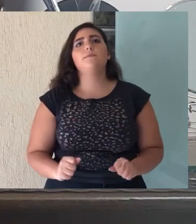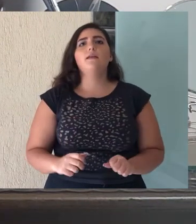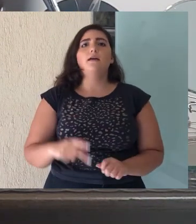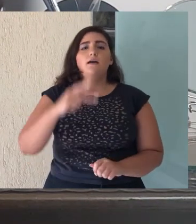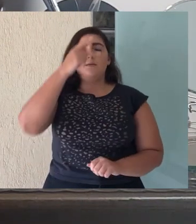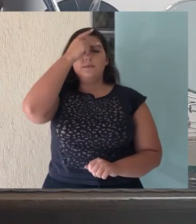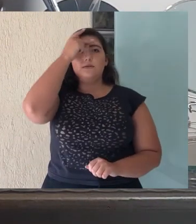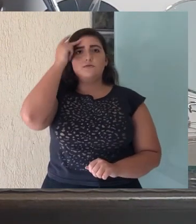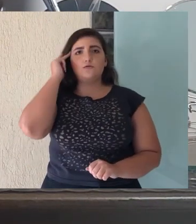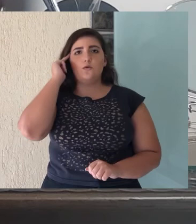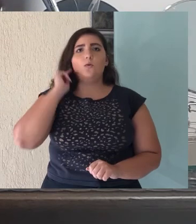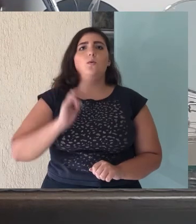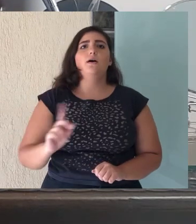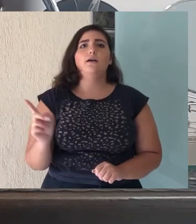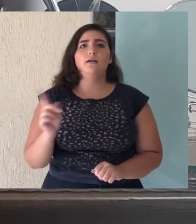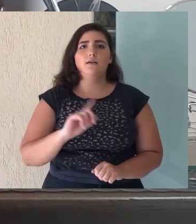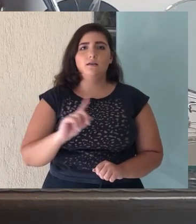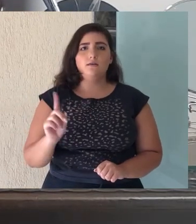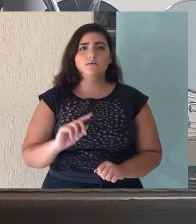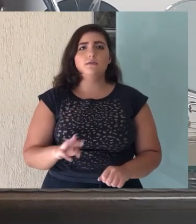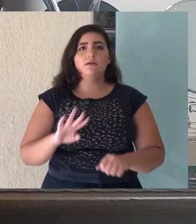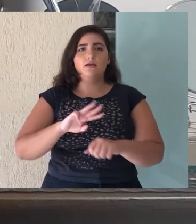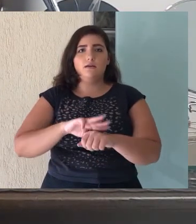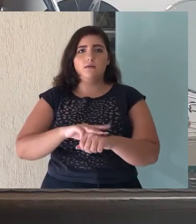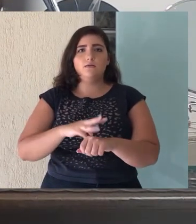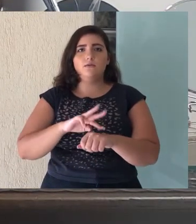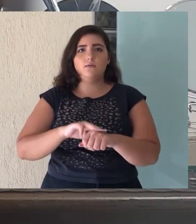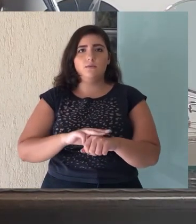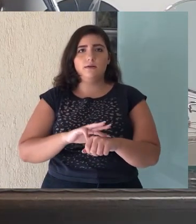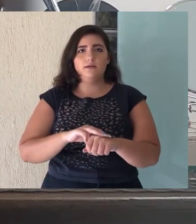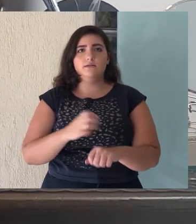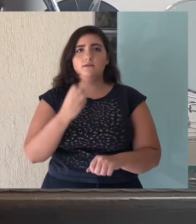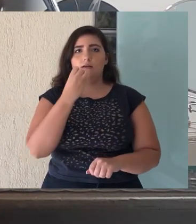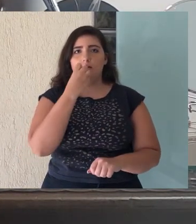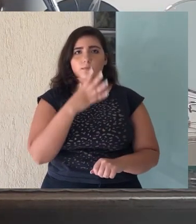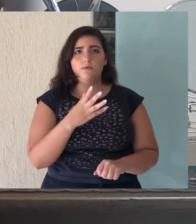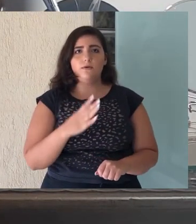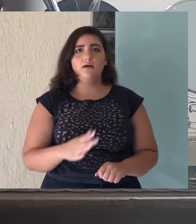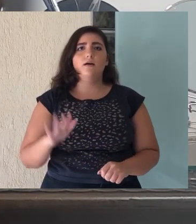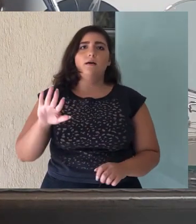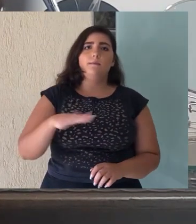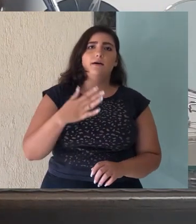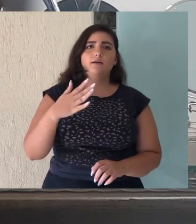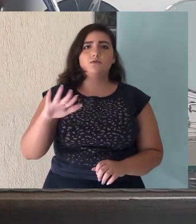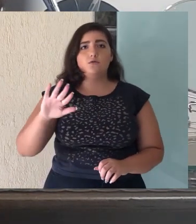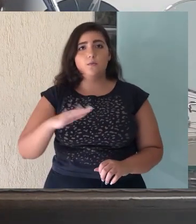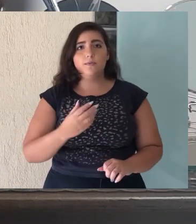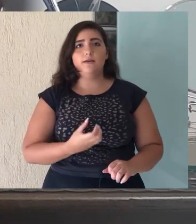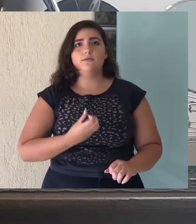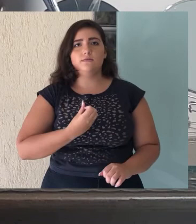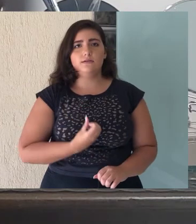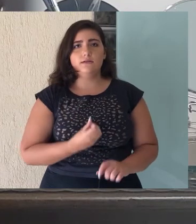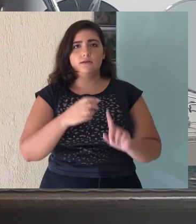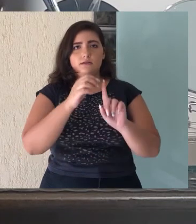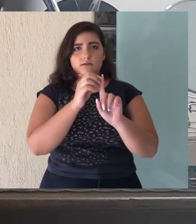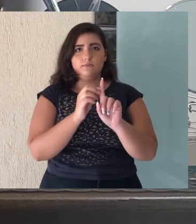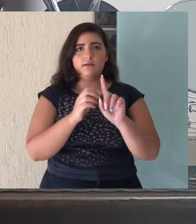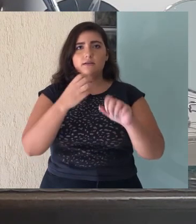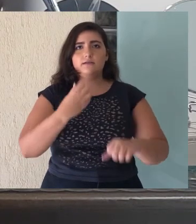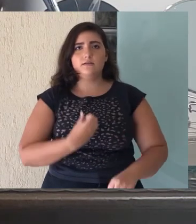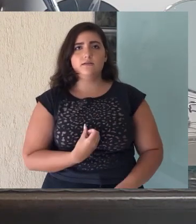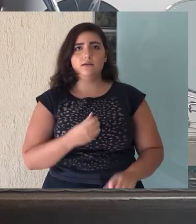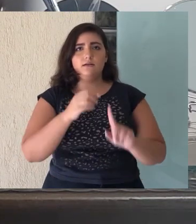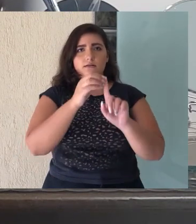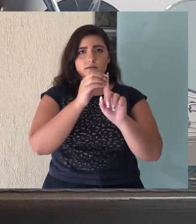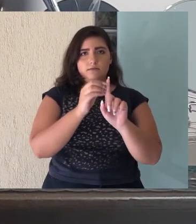dentista de 3 em 3 meses. Pacientes convencionais de rotina, normalmente de 6 em 6 meses,